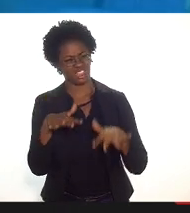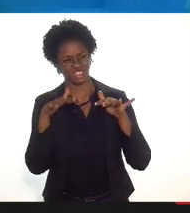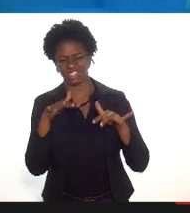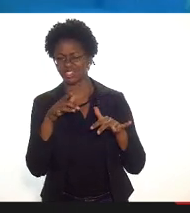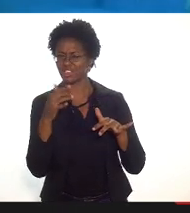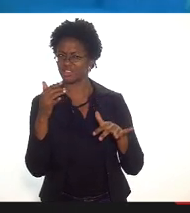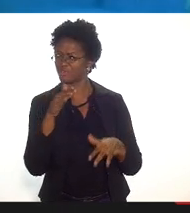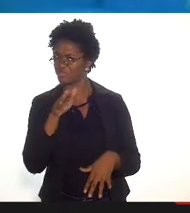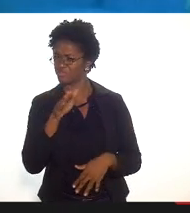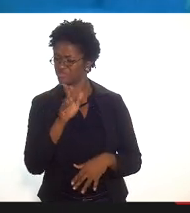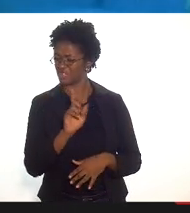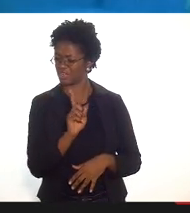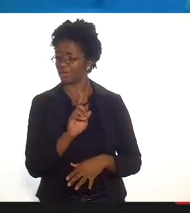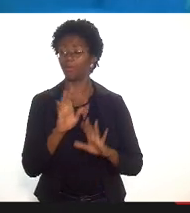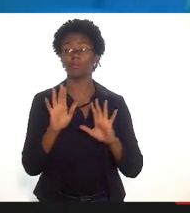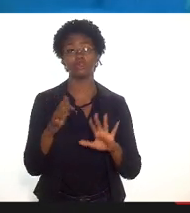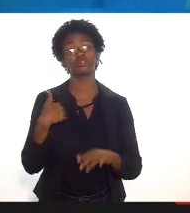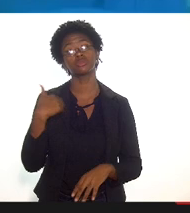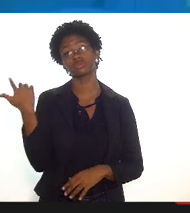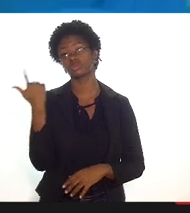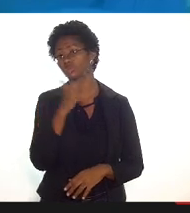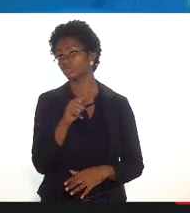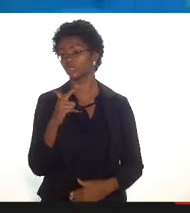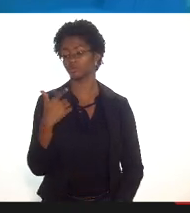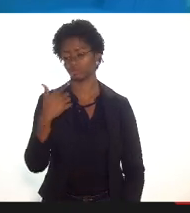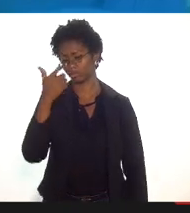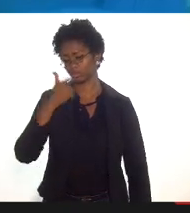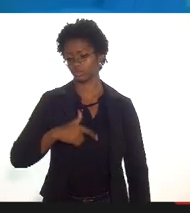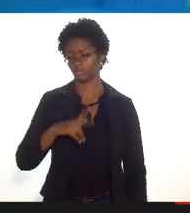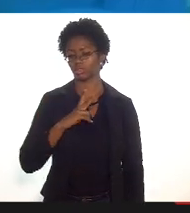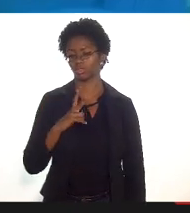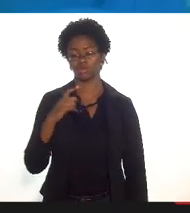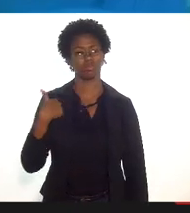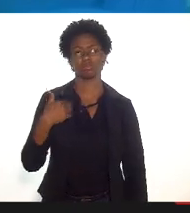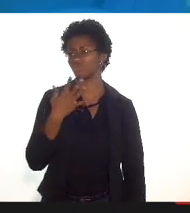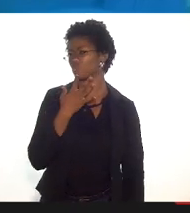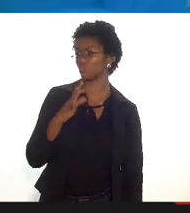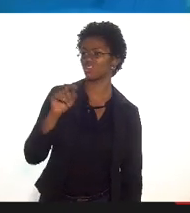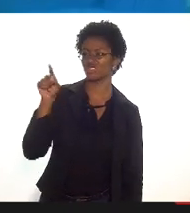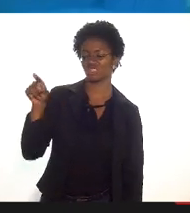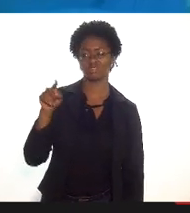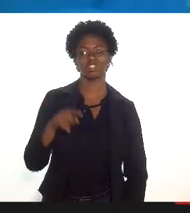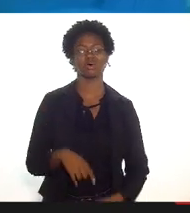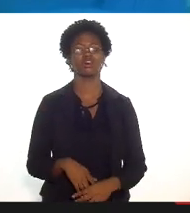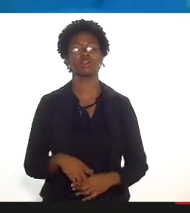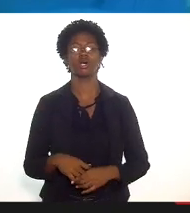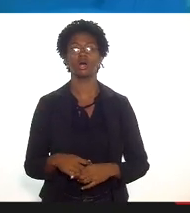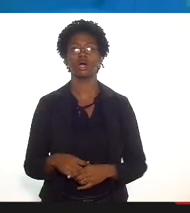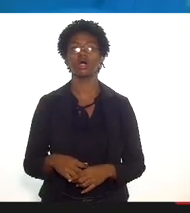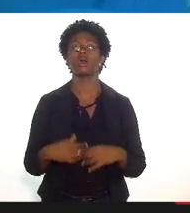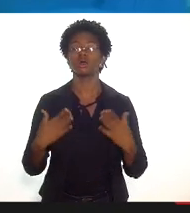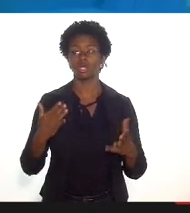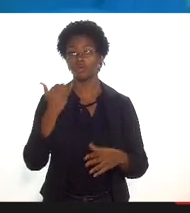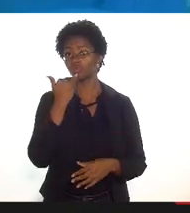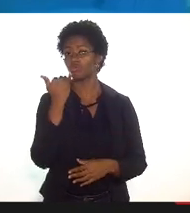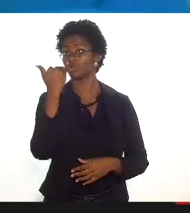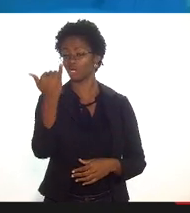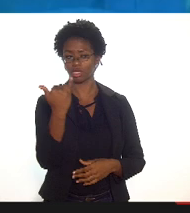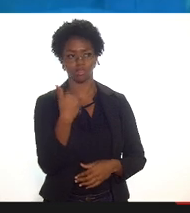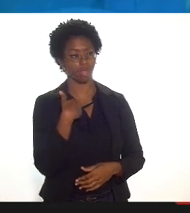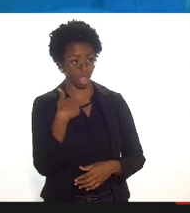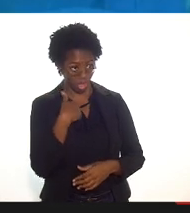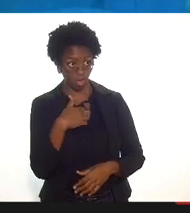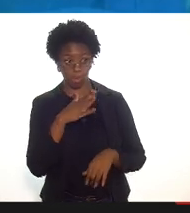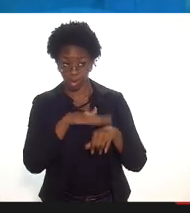né? Eu consegui pessoalmente ter o telefone dele, não o conhecia, o coronel de velho. Eu tive o telefone, liguei pessoalmente para